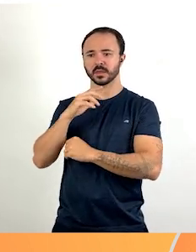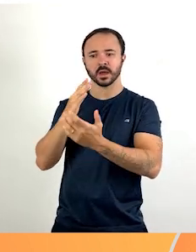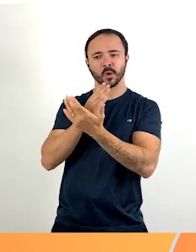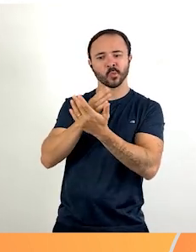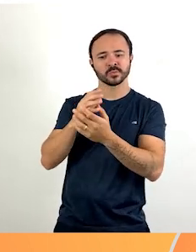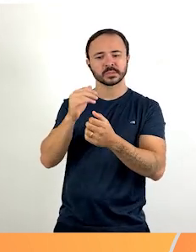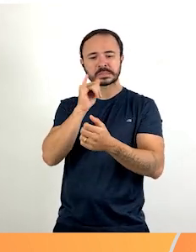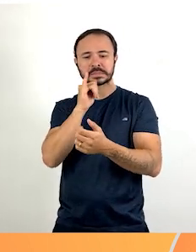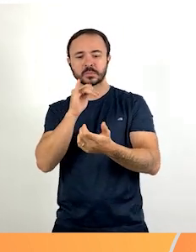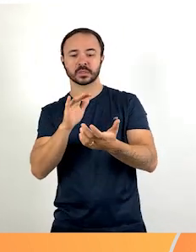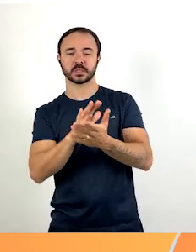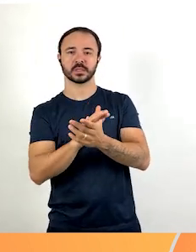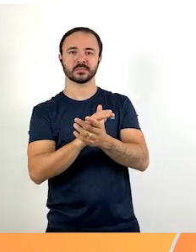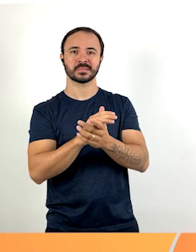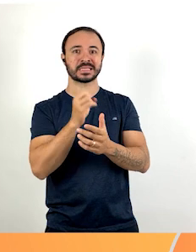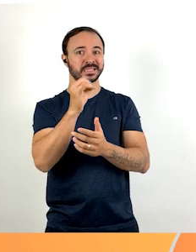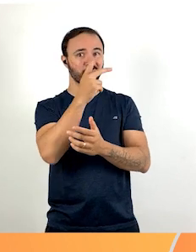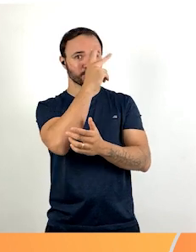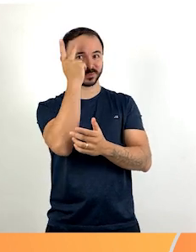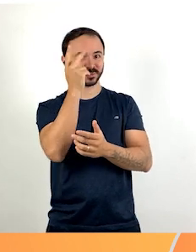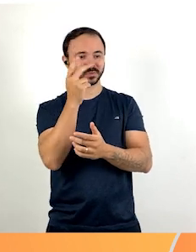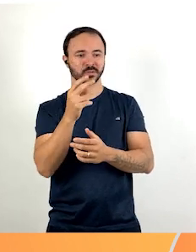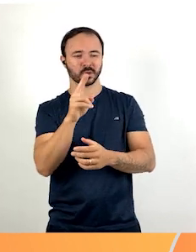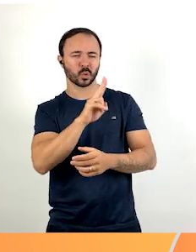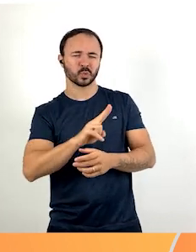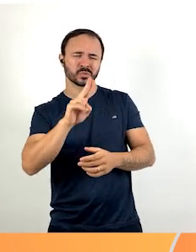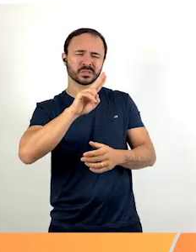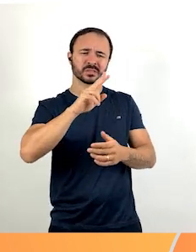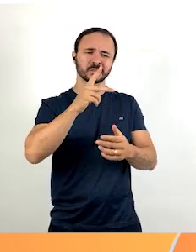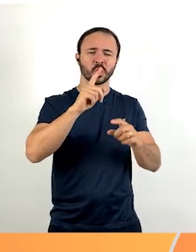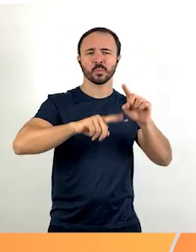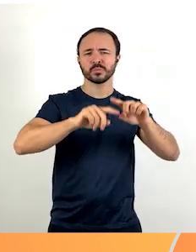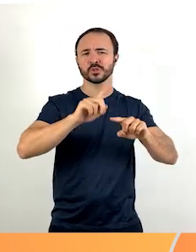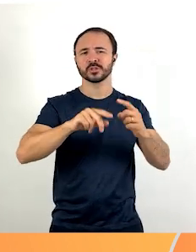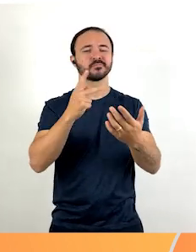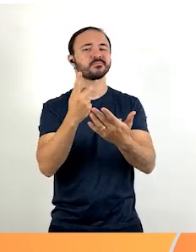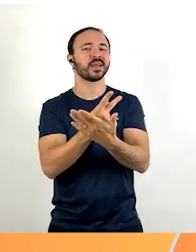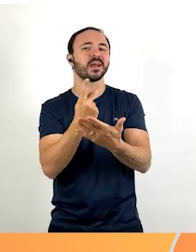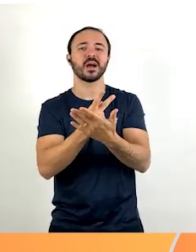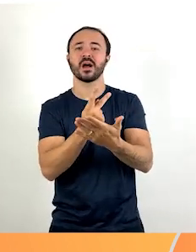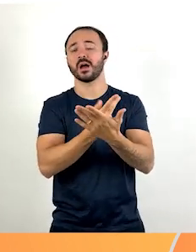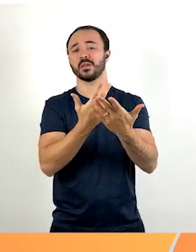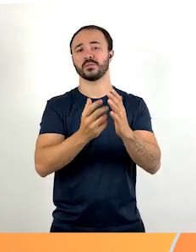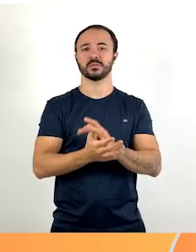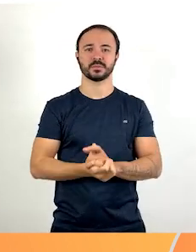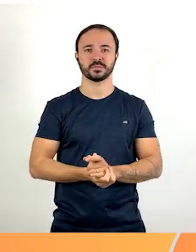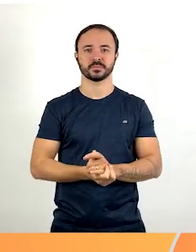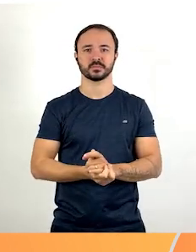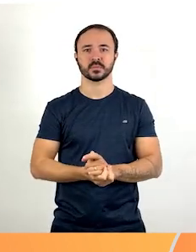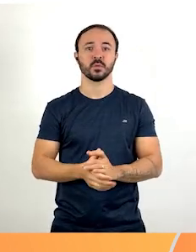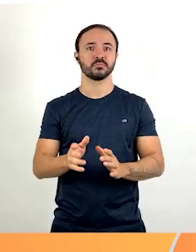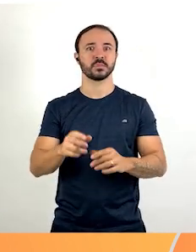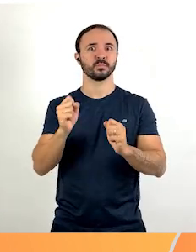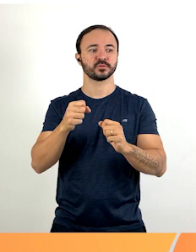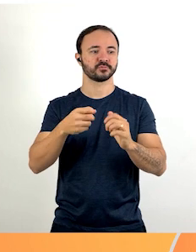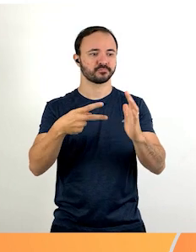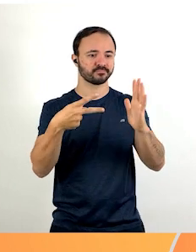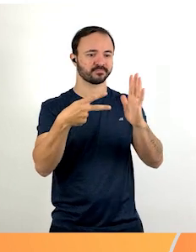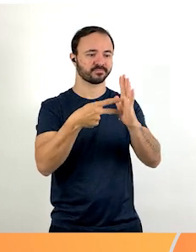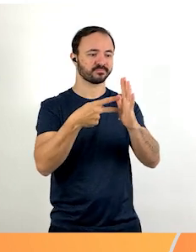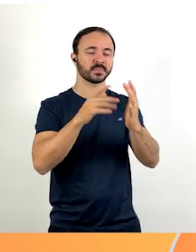que acontece devido à má utilização de alguns equipamentos. Por que acontece um choque elétrico? Nós temos